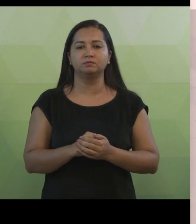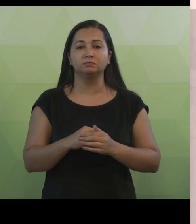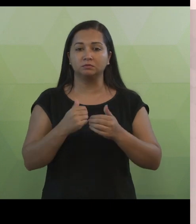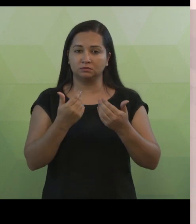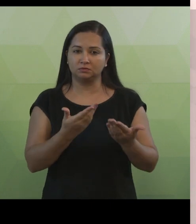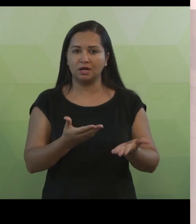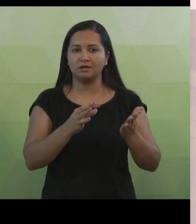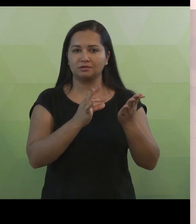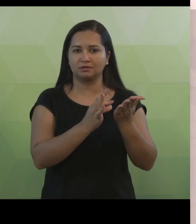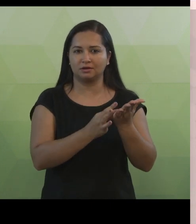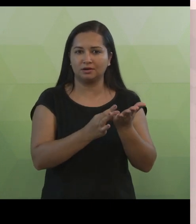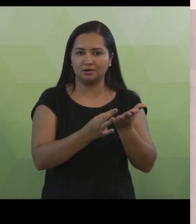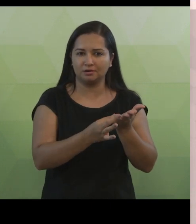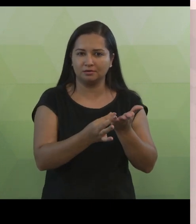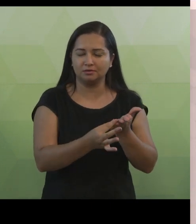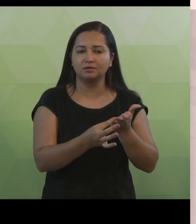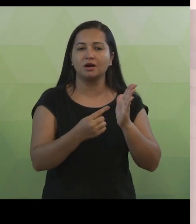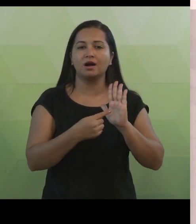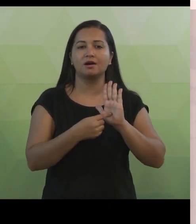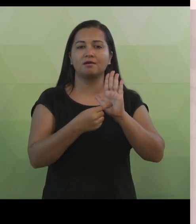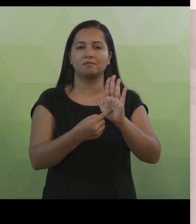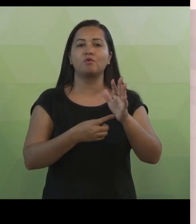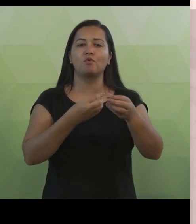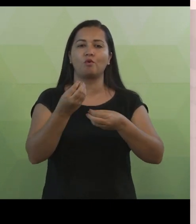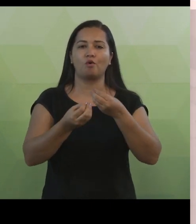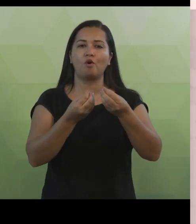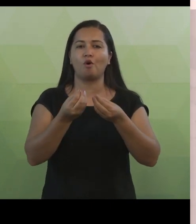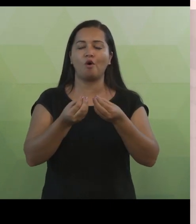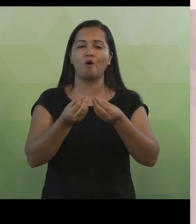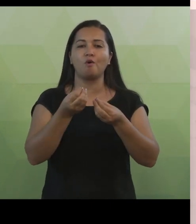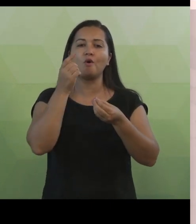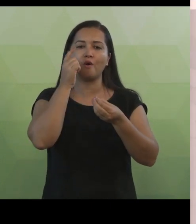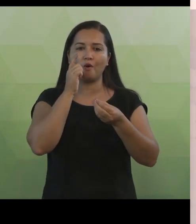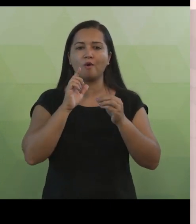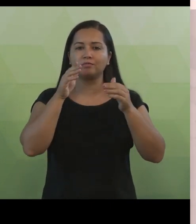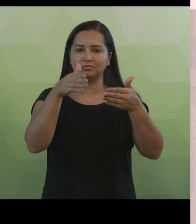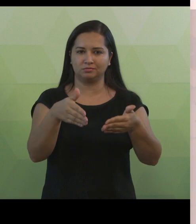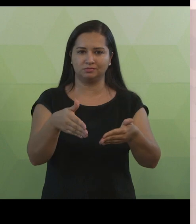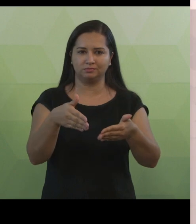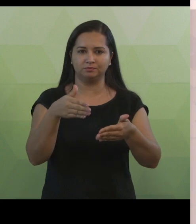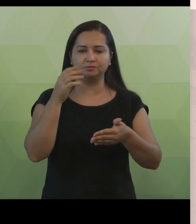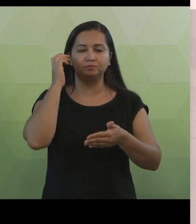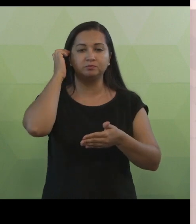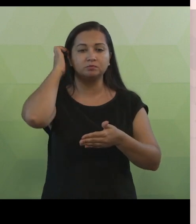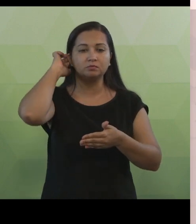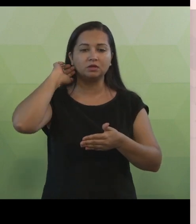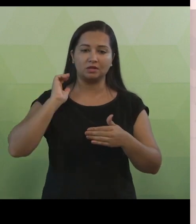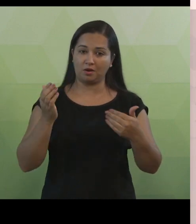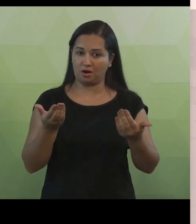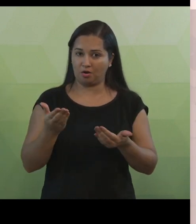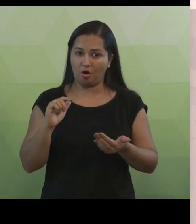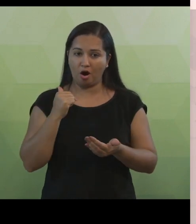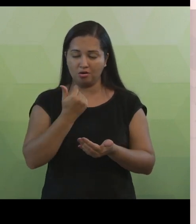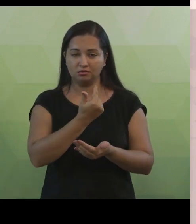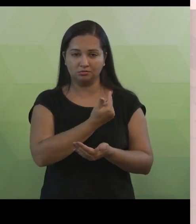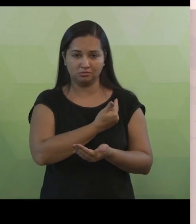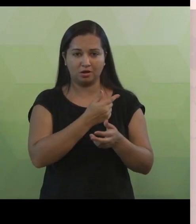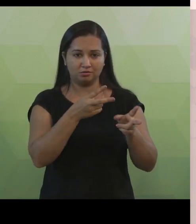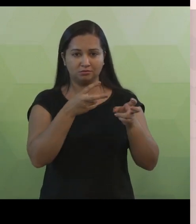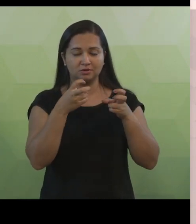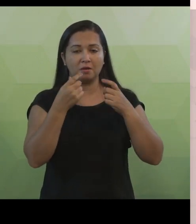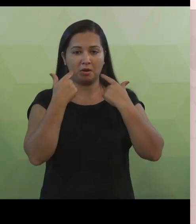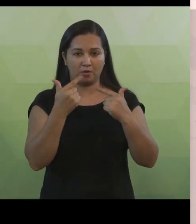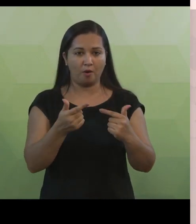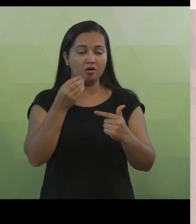permite a portabilidade da aplicação. Bem, agora que falamos um pouco da linguagem, que tal conhecermos mais na